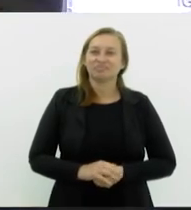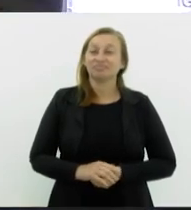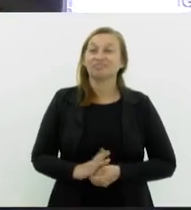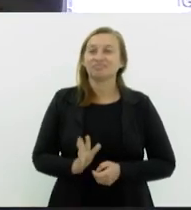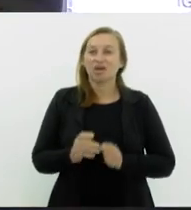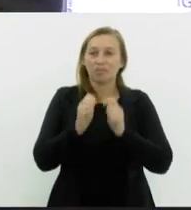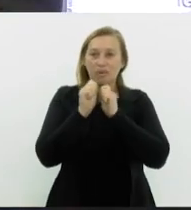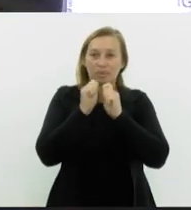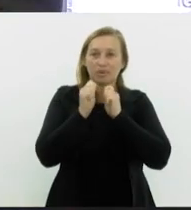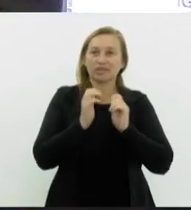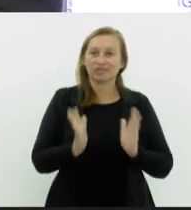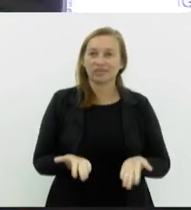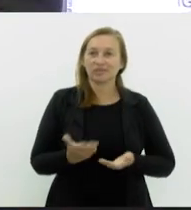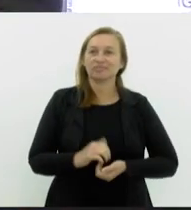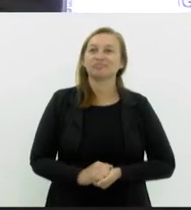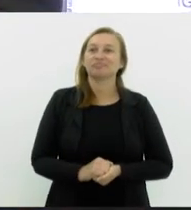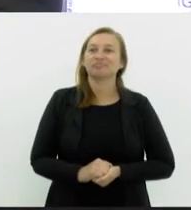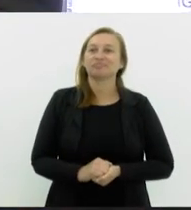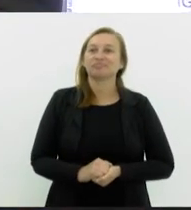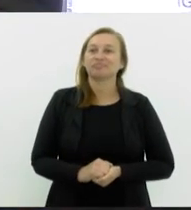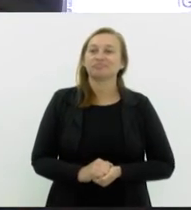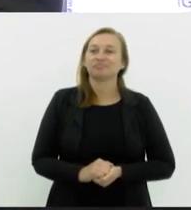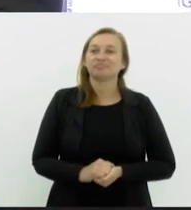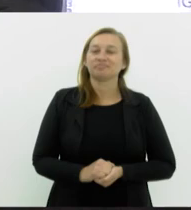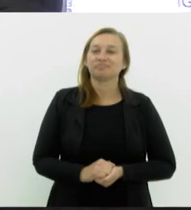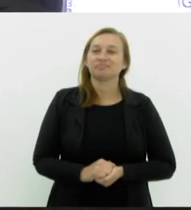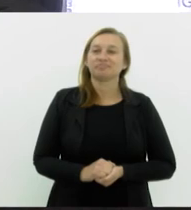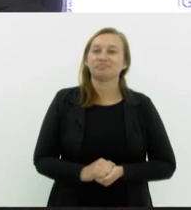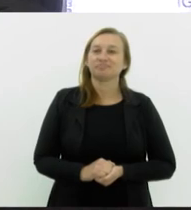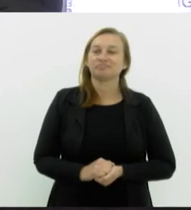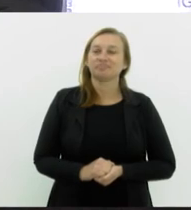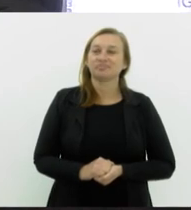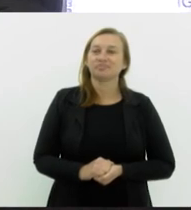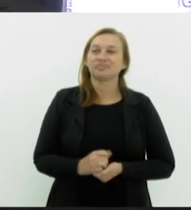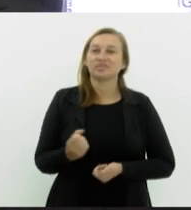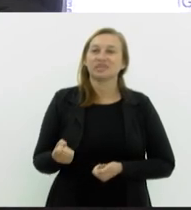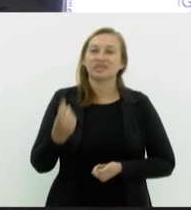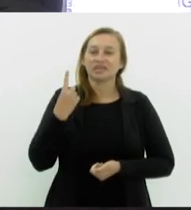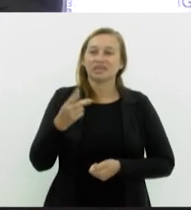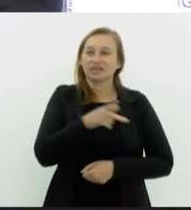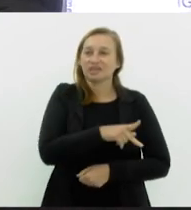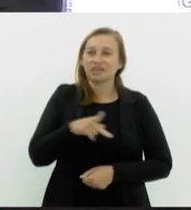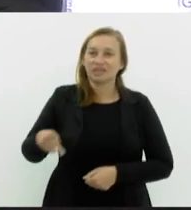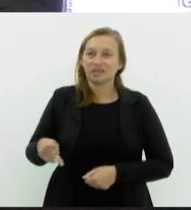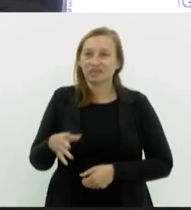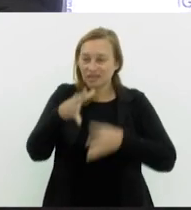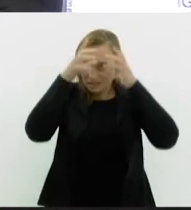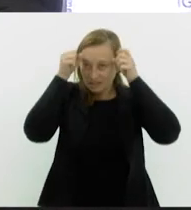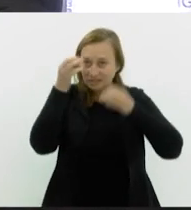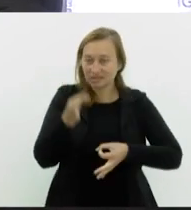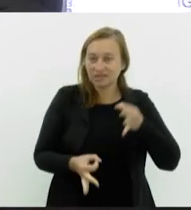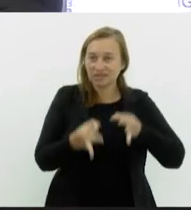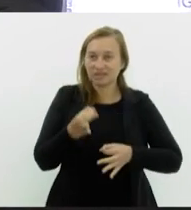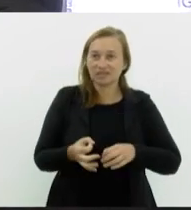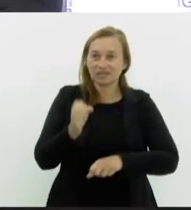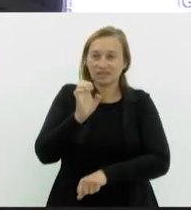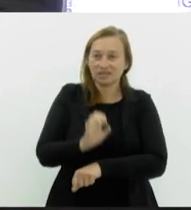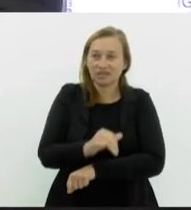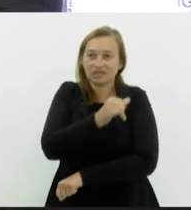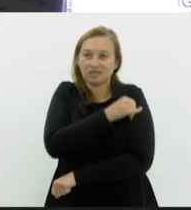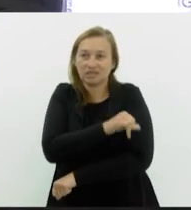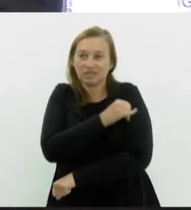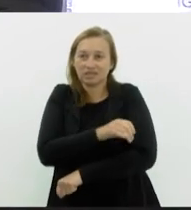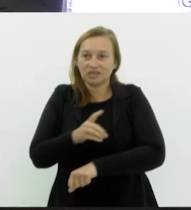Passa a palavra agora para o nosso ex-presidente do Tribunal de Justiça do Estado de Janeiro,